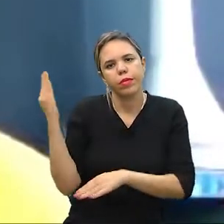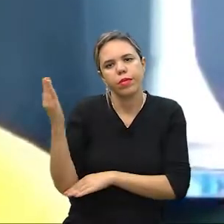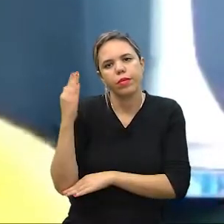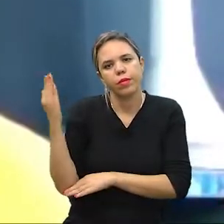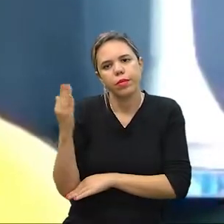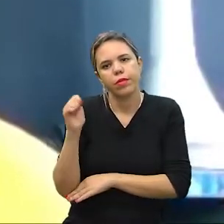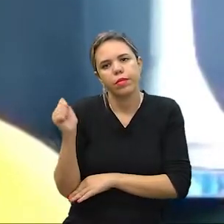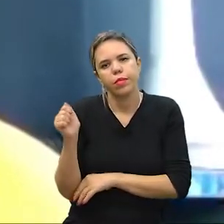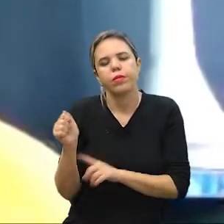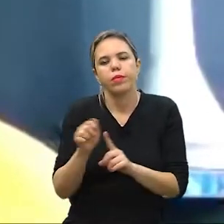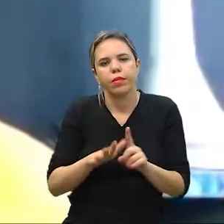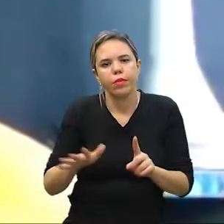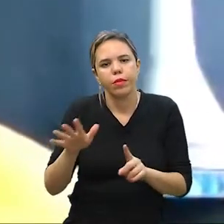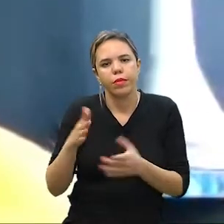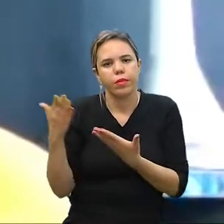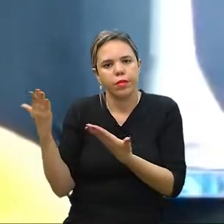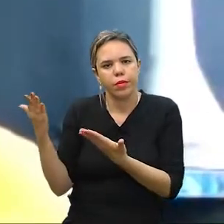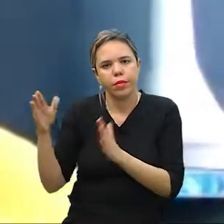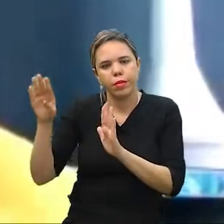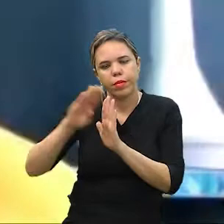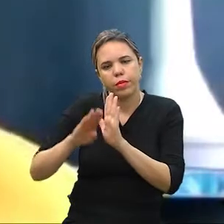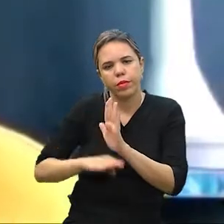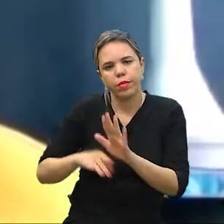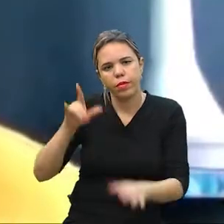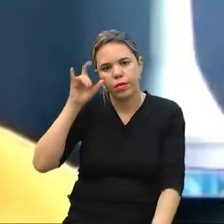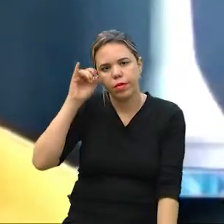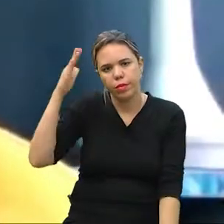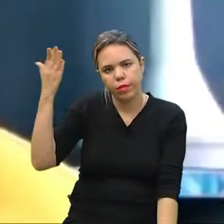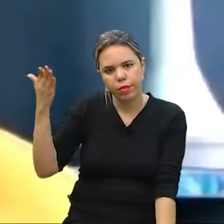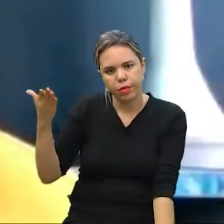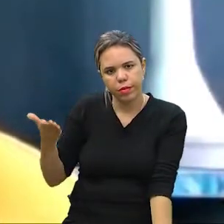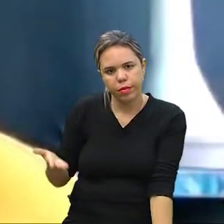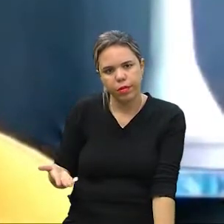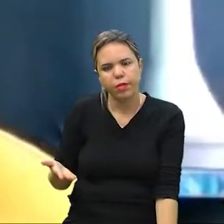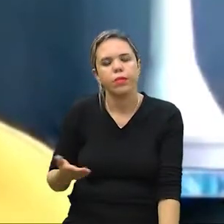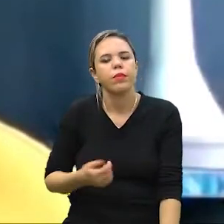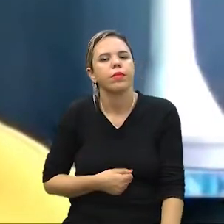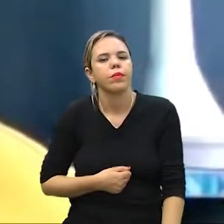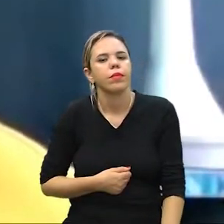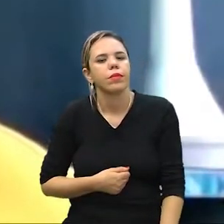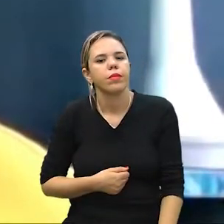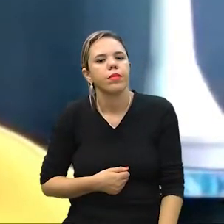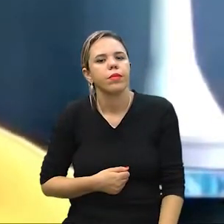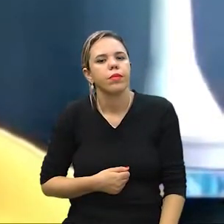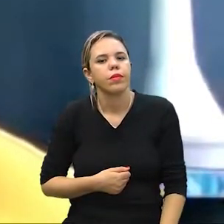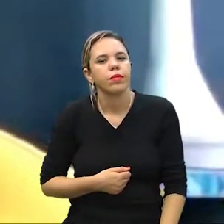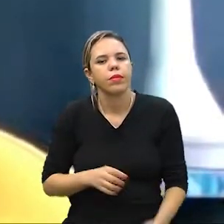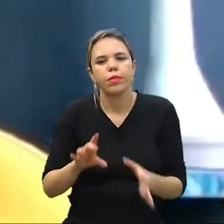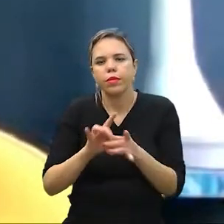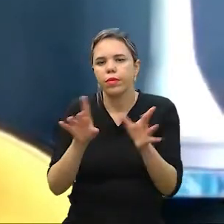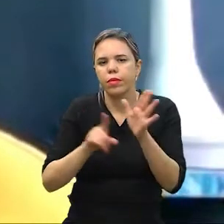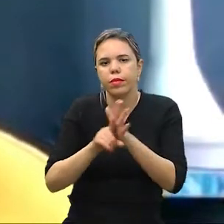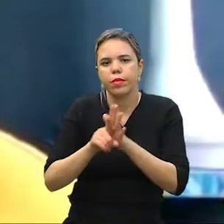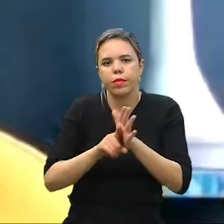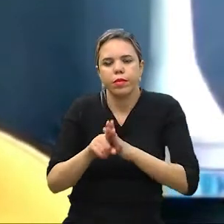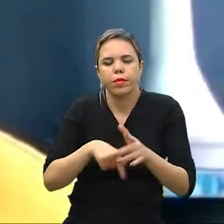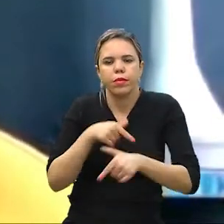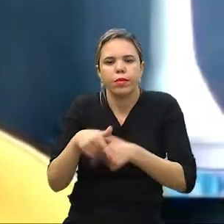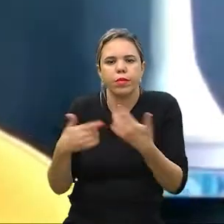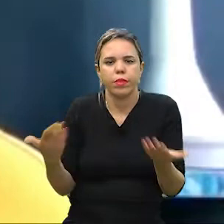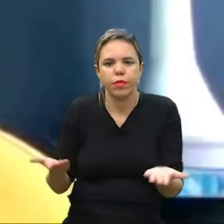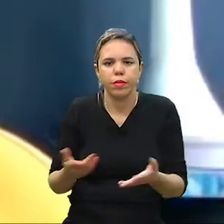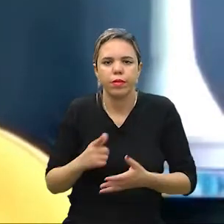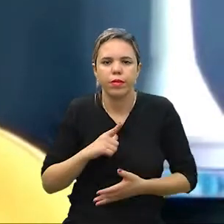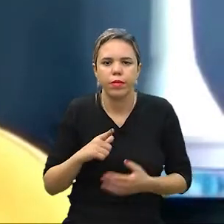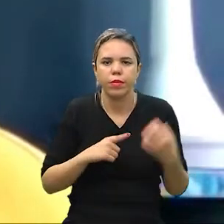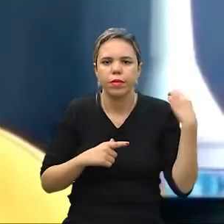institutoclimasociedade.org. Também estamos no LinkedIn, no Instagram, no Twitter. Fiquem à vontade para consultar um pouco mais do nosso trabalho. Hoje a gente